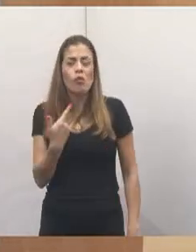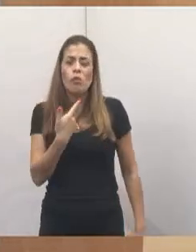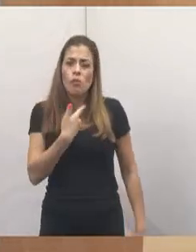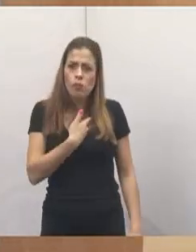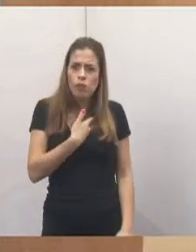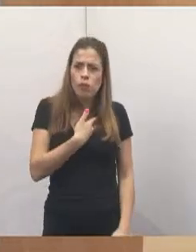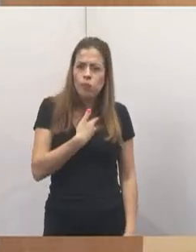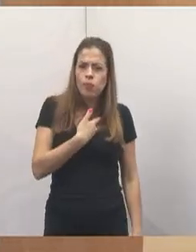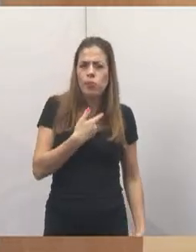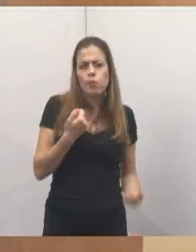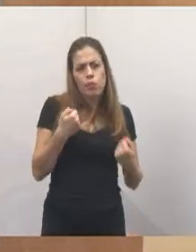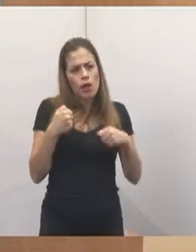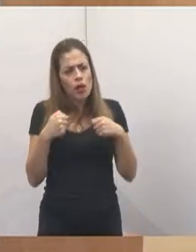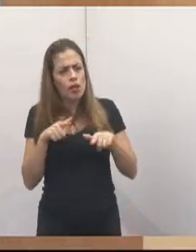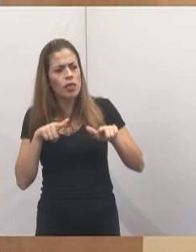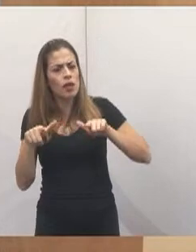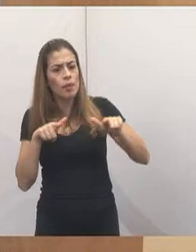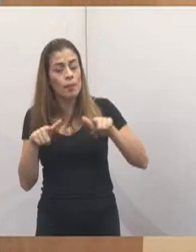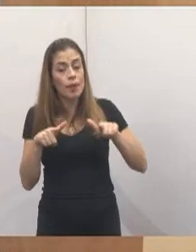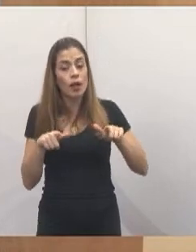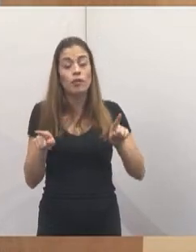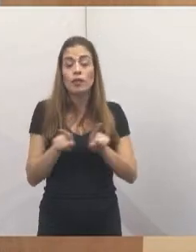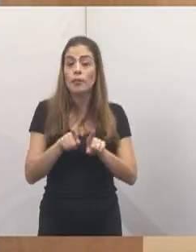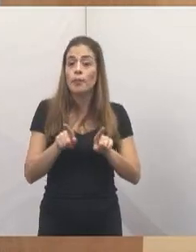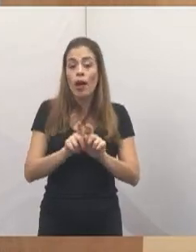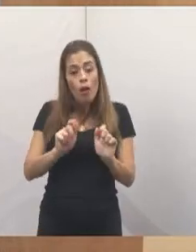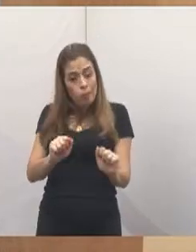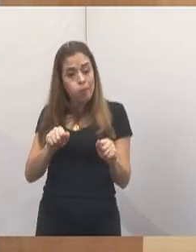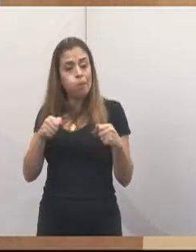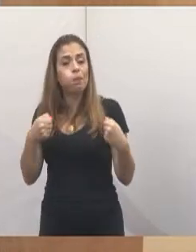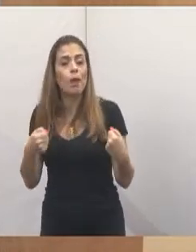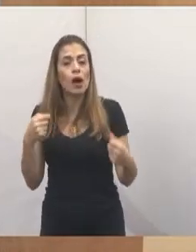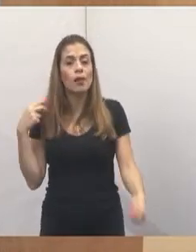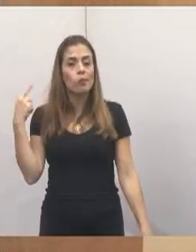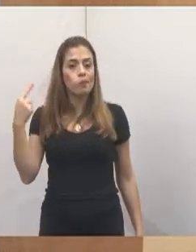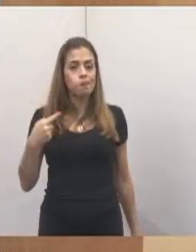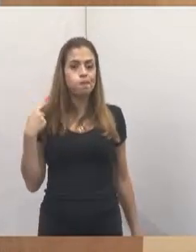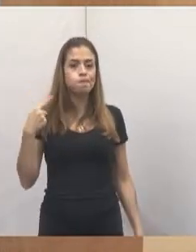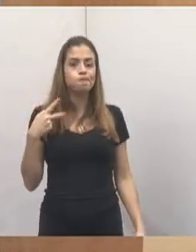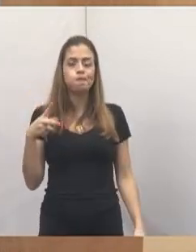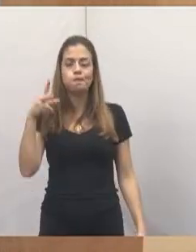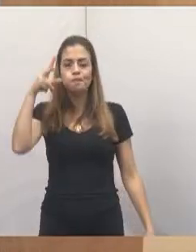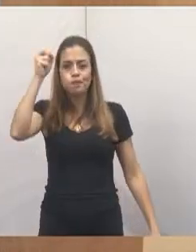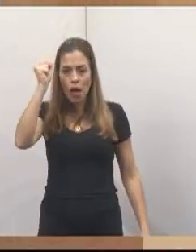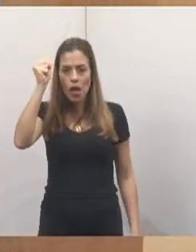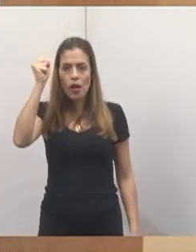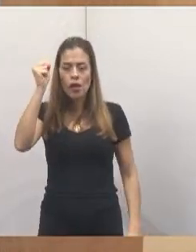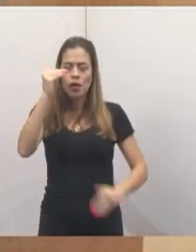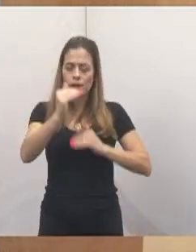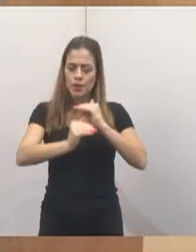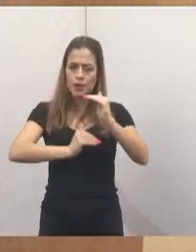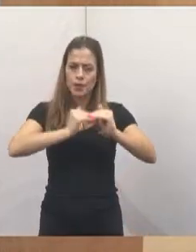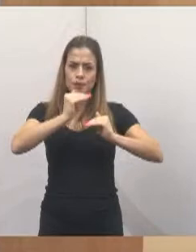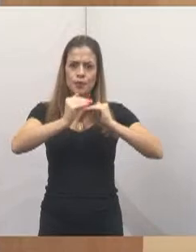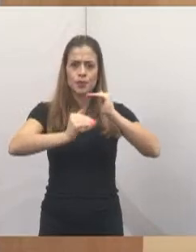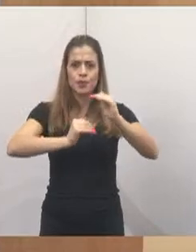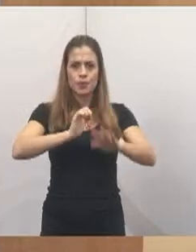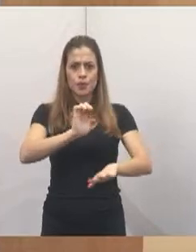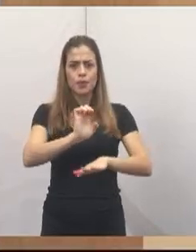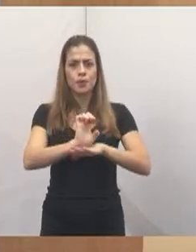a gente defender uma advocacia forte e, repito, uma advocacia forte na construção do